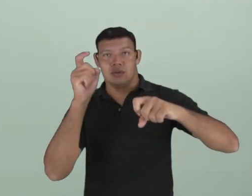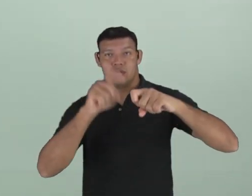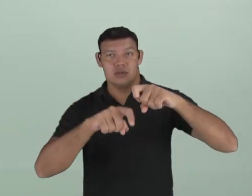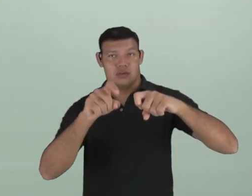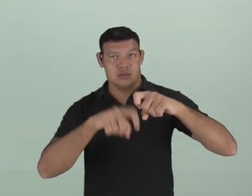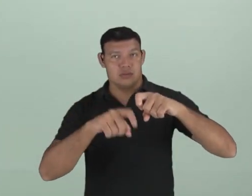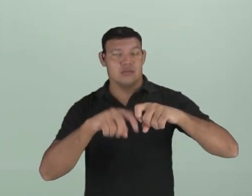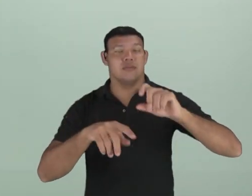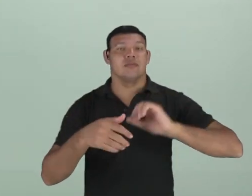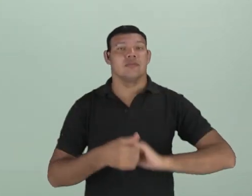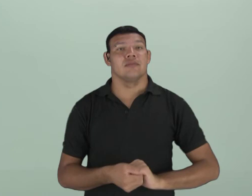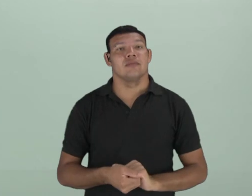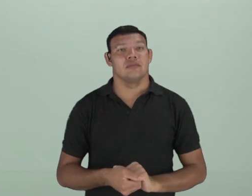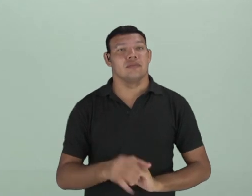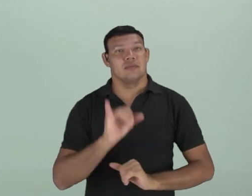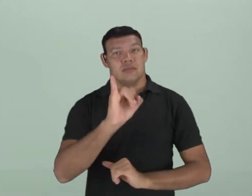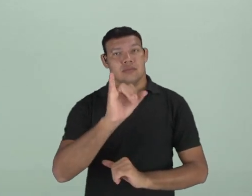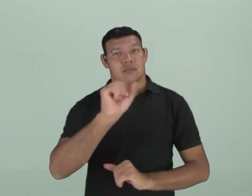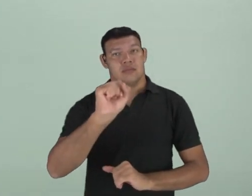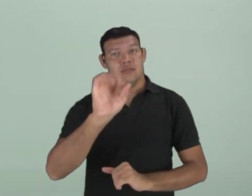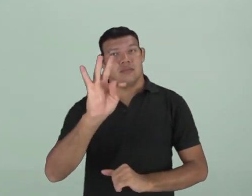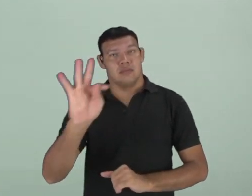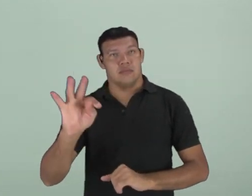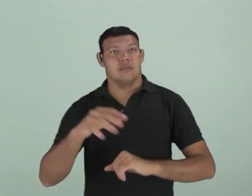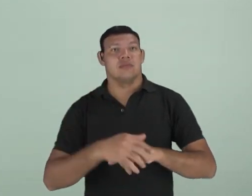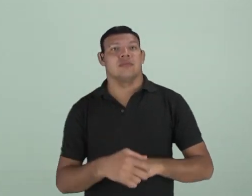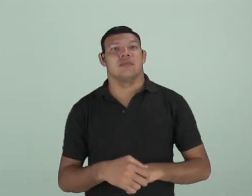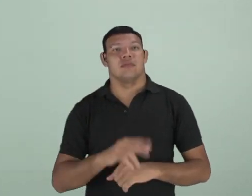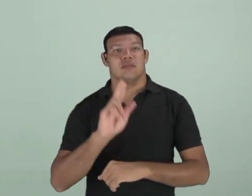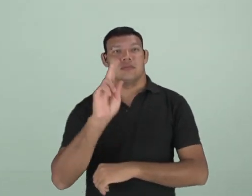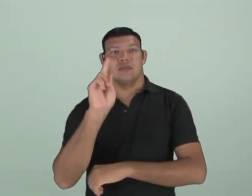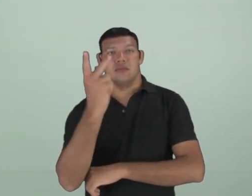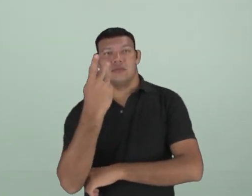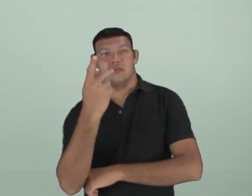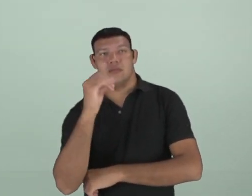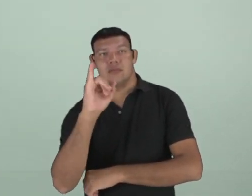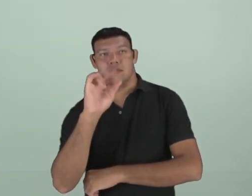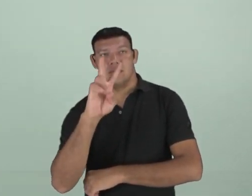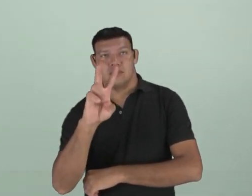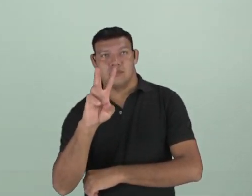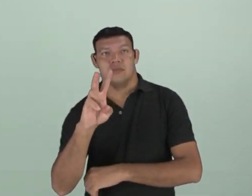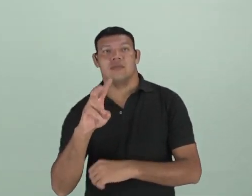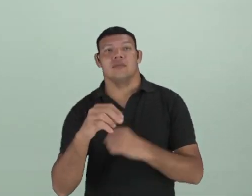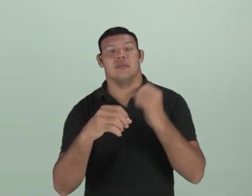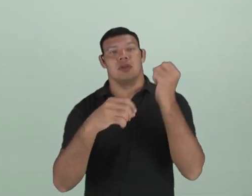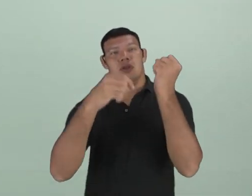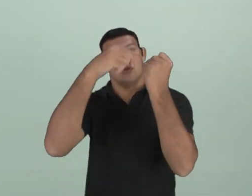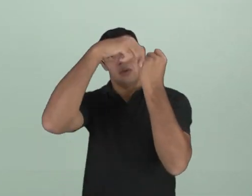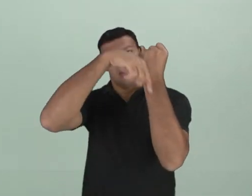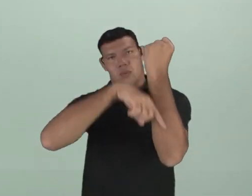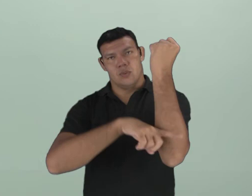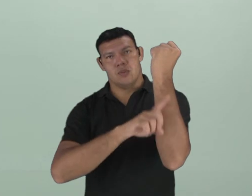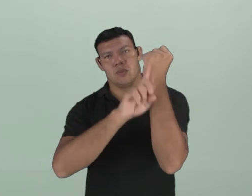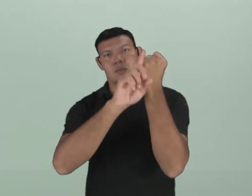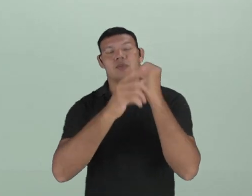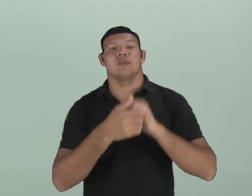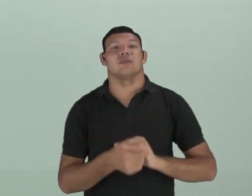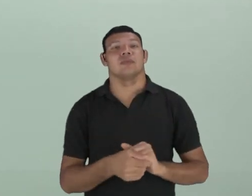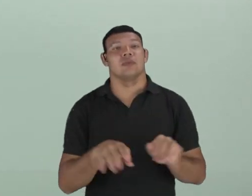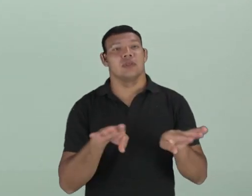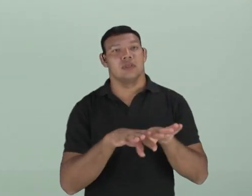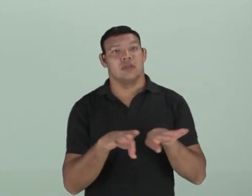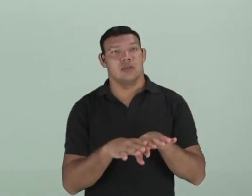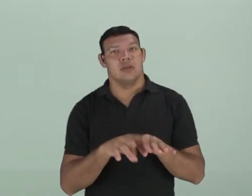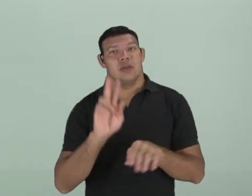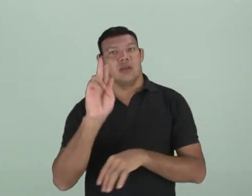sexualmente transmissíveis azia S3 como por exemplo HIV e sífilis coloquei para vocês ali uma ST